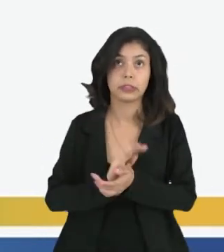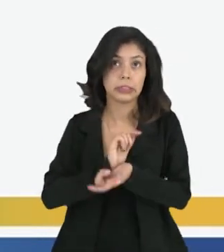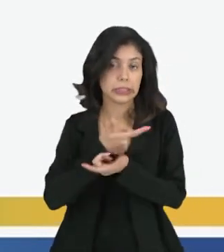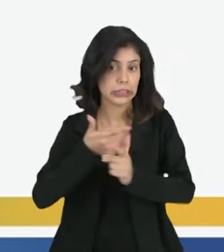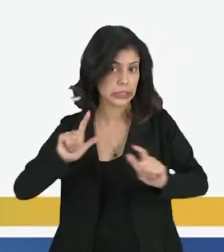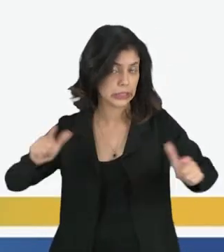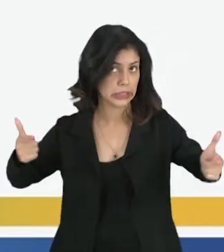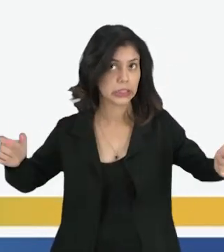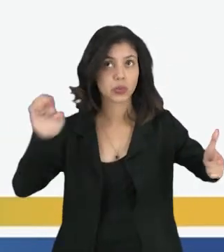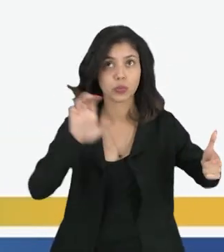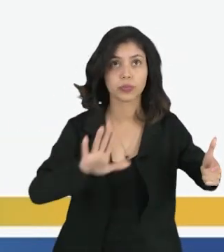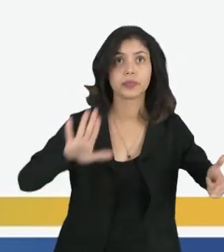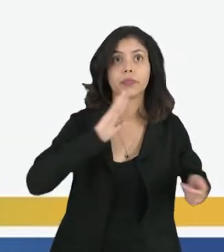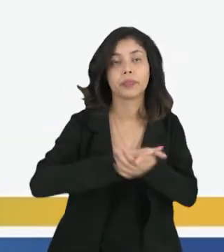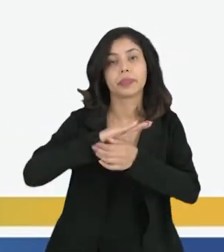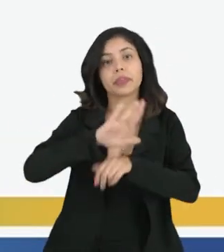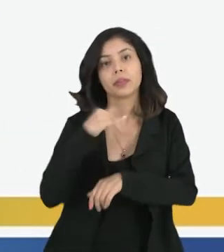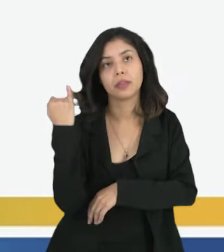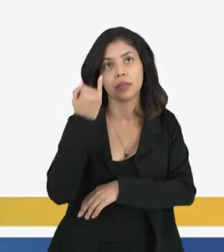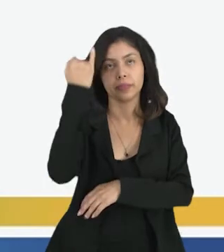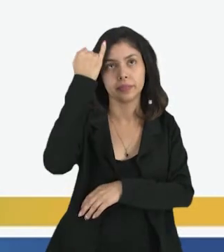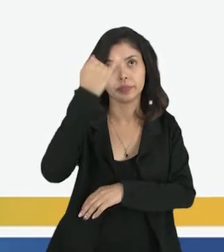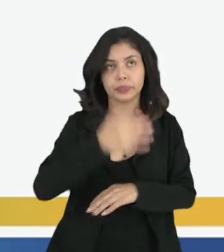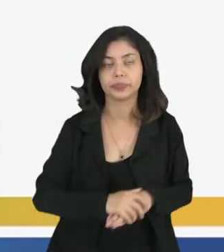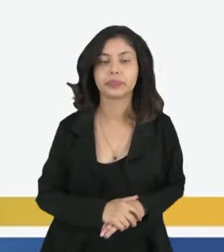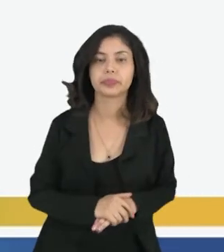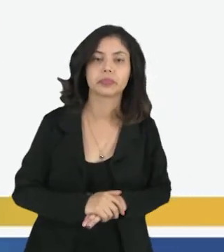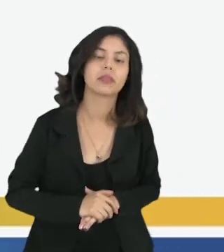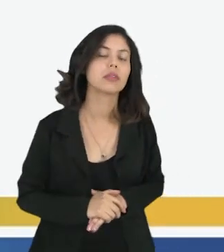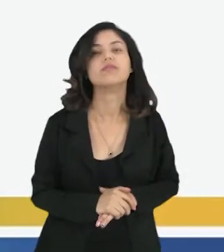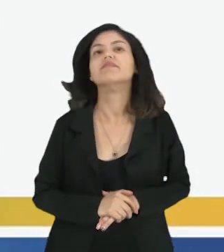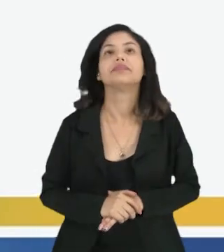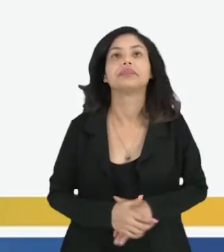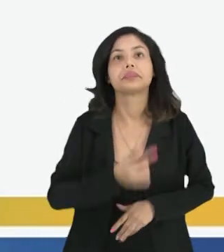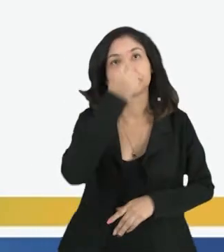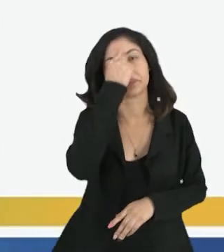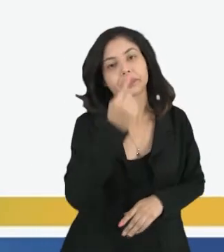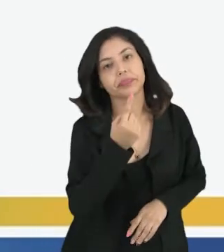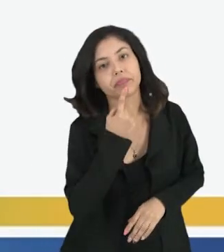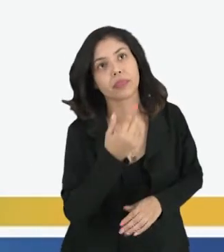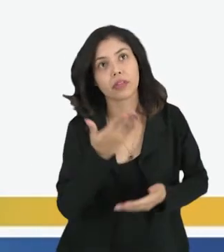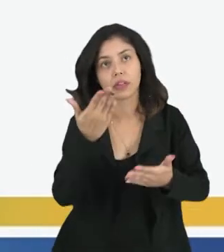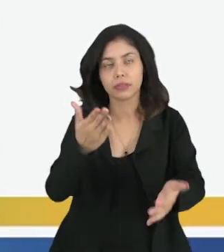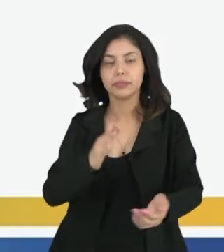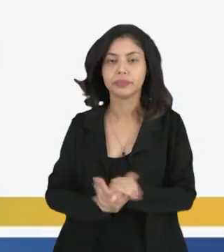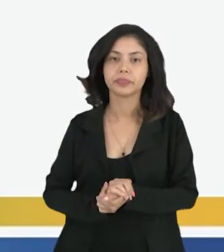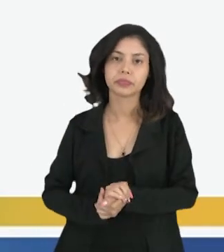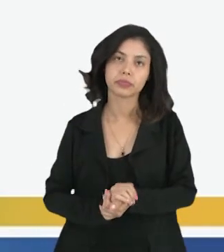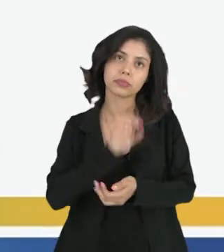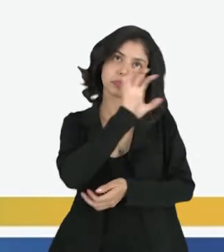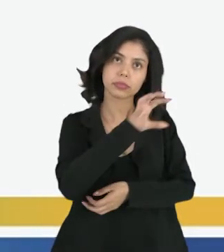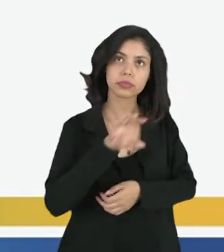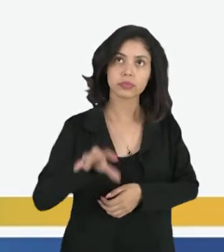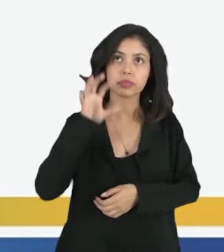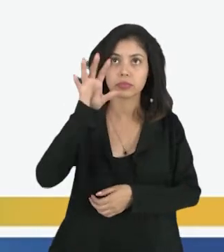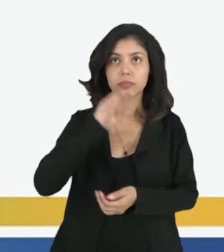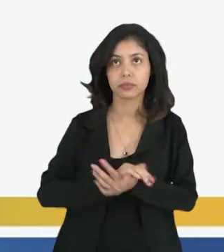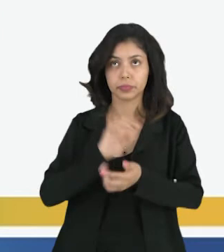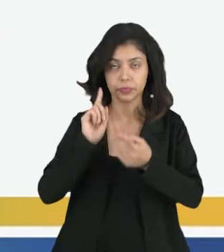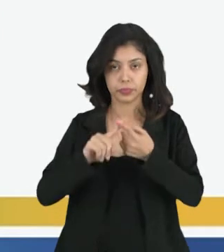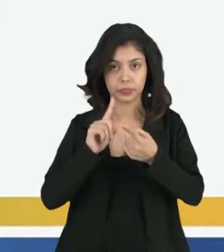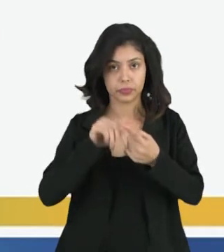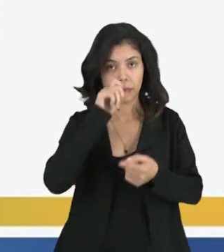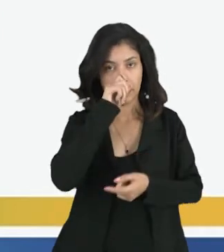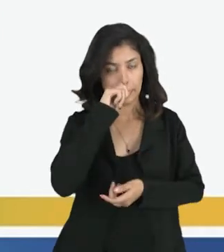da Europa e o mais importante. E aí nós temos aí a parte dos mapas, a figura número 1